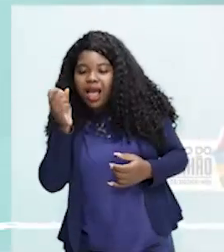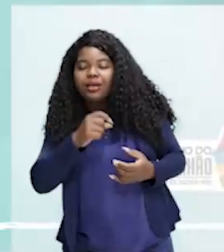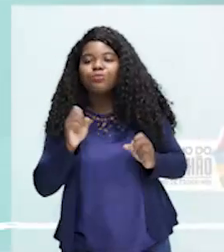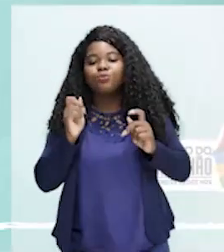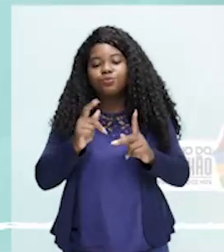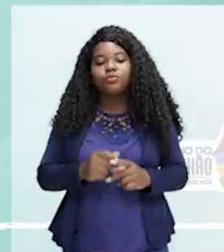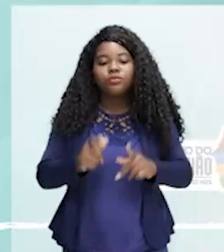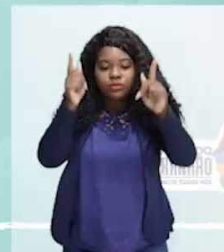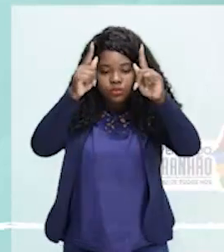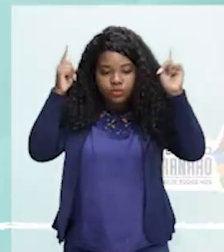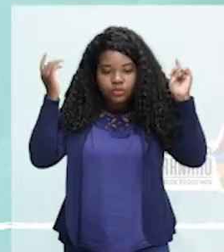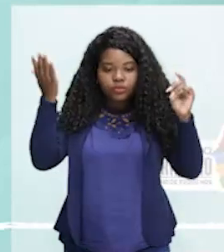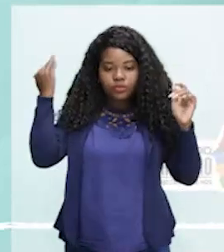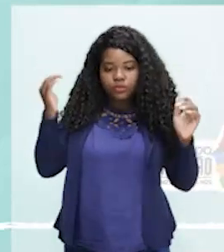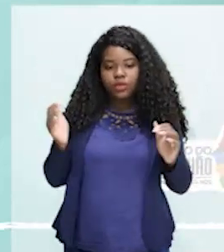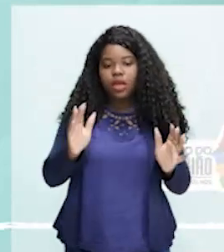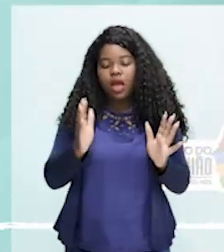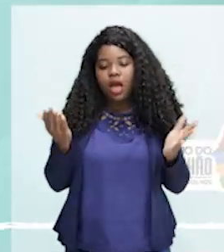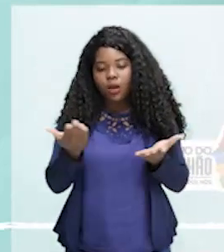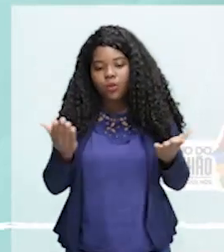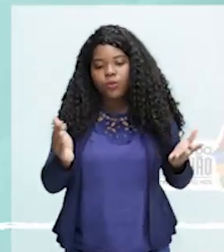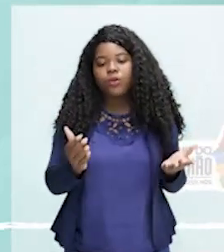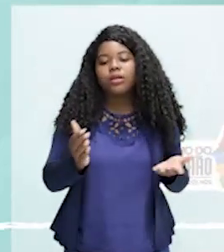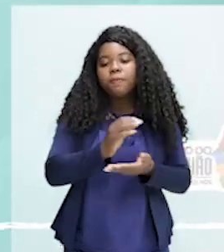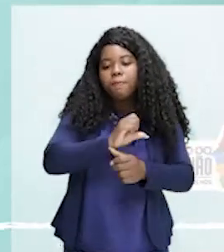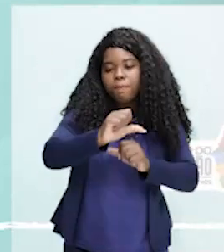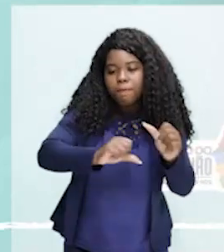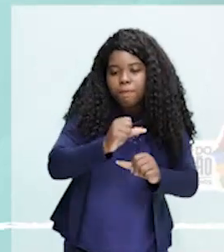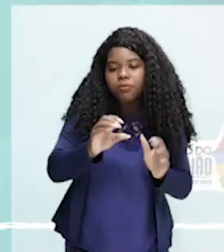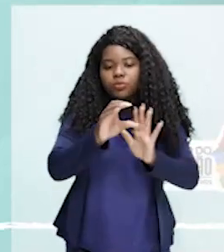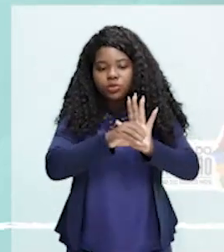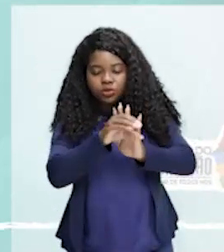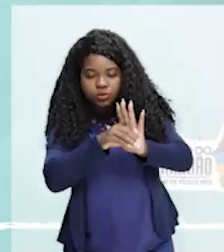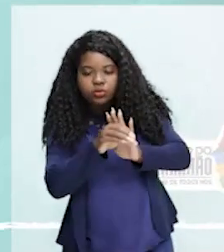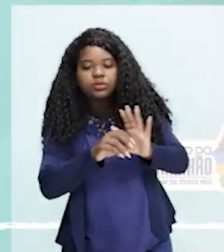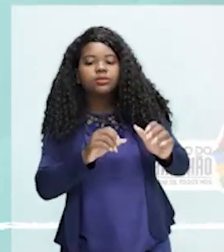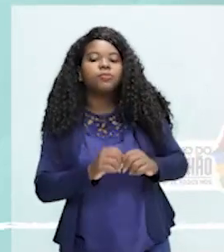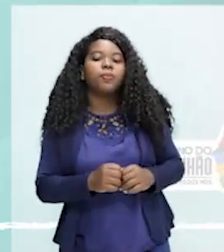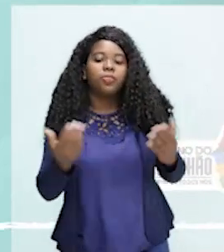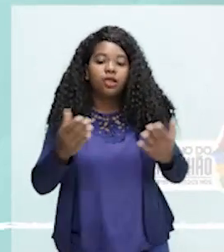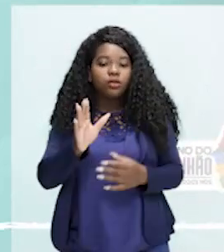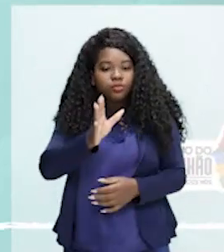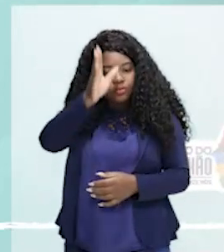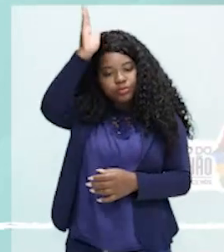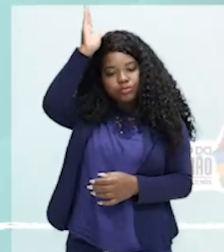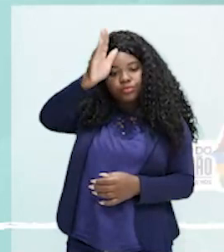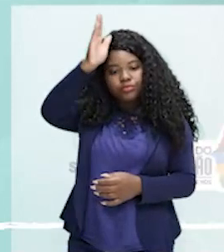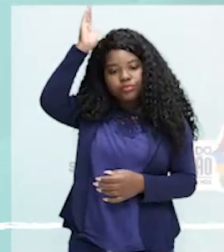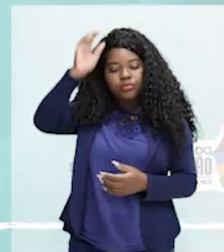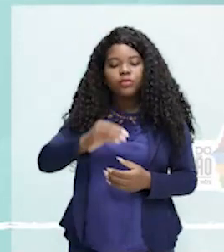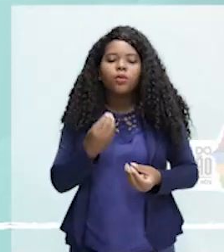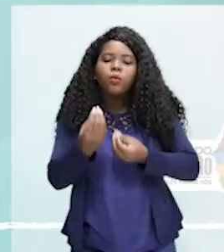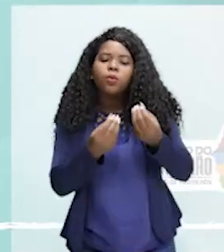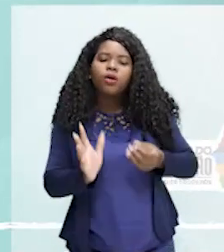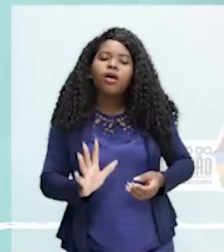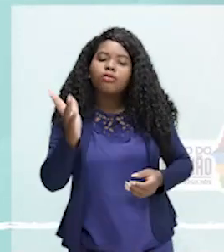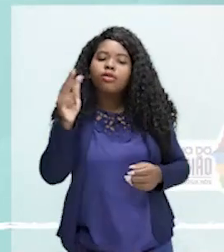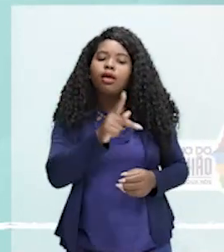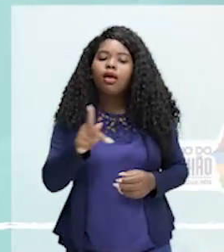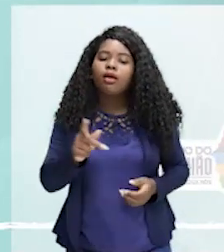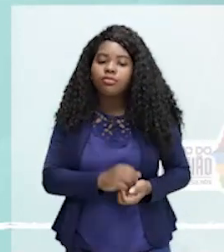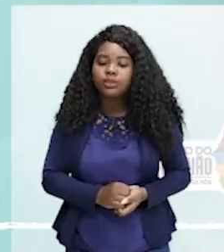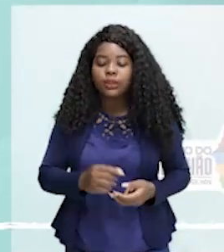Grécia Antiga, a gente muda o conceito completamente porque a gente passa para os romanos. Professor, como é que era feito o teatro romano? 2 períodos